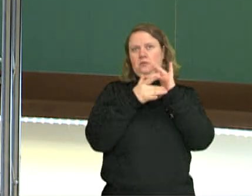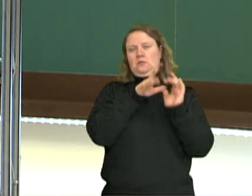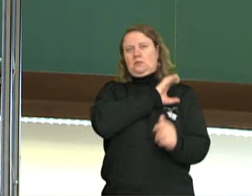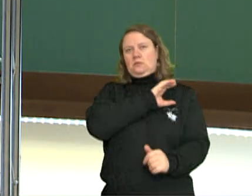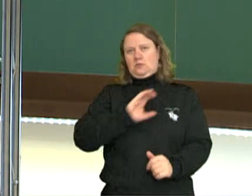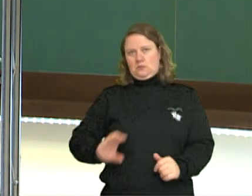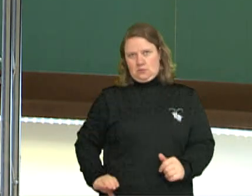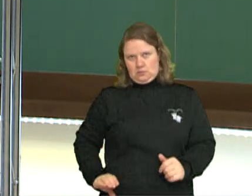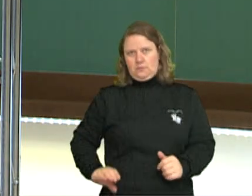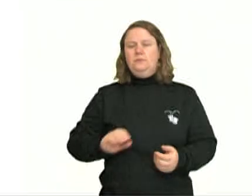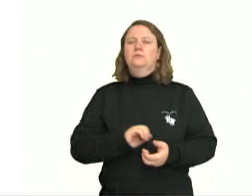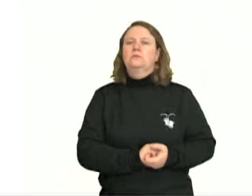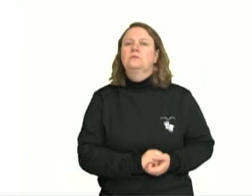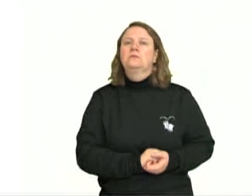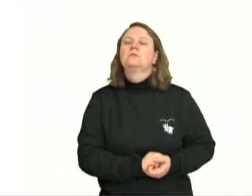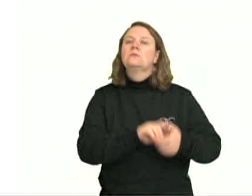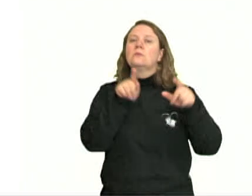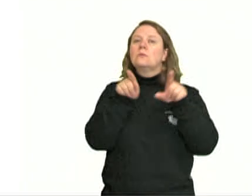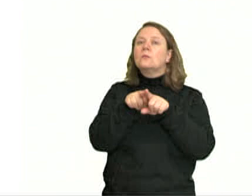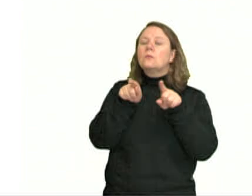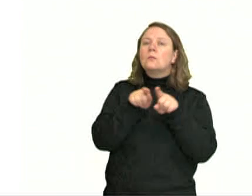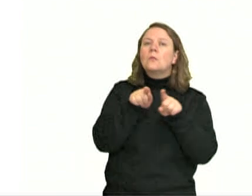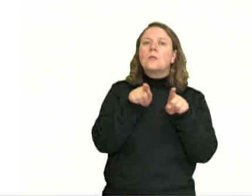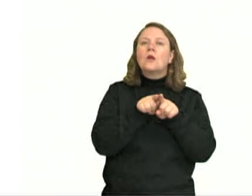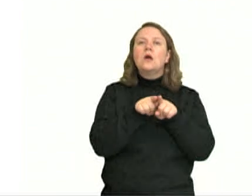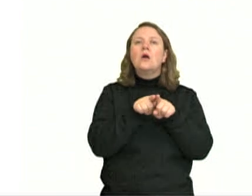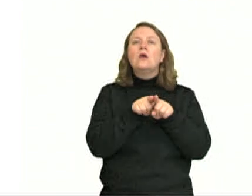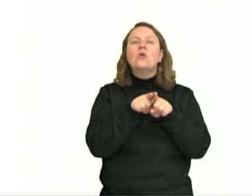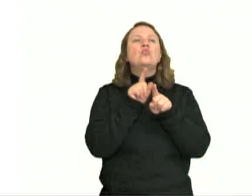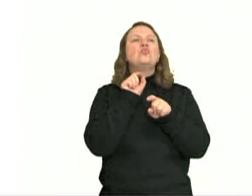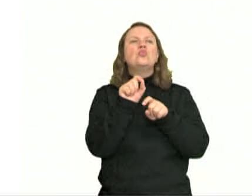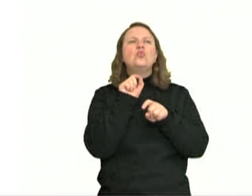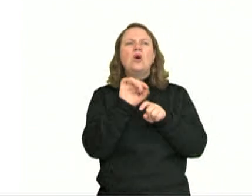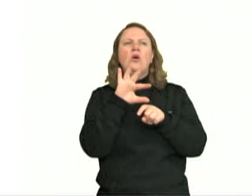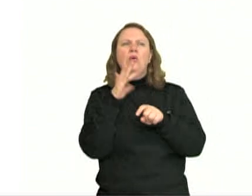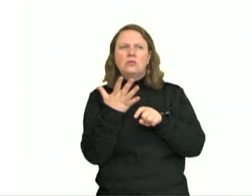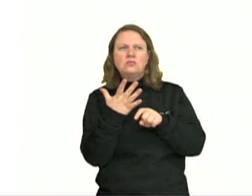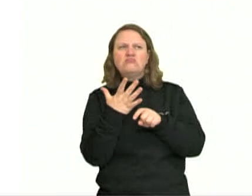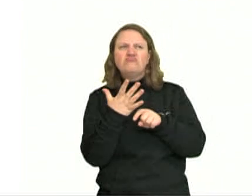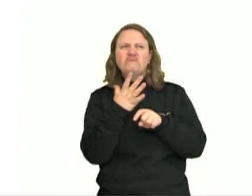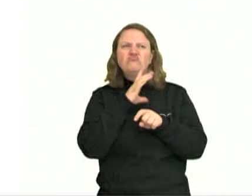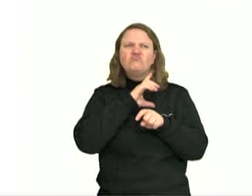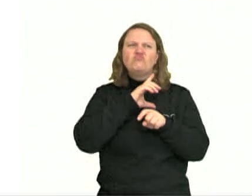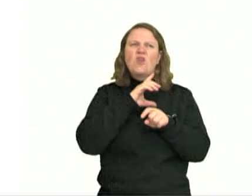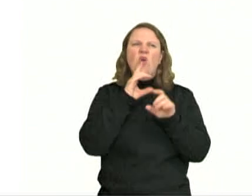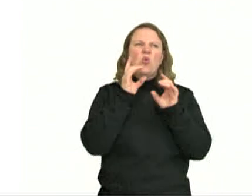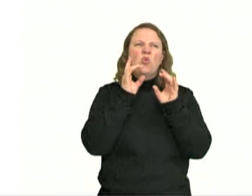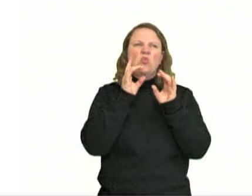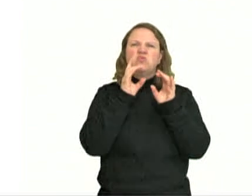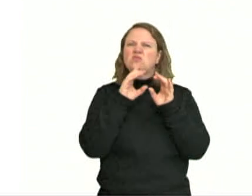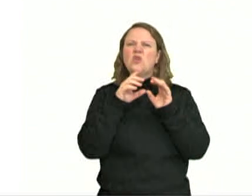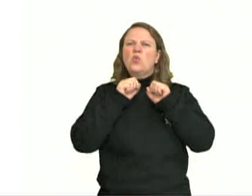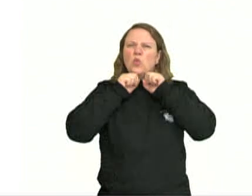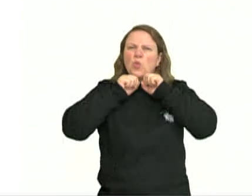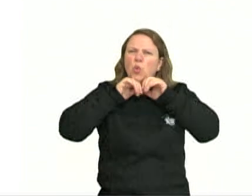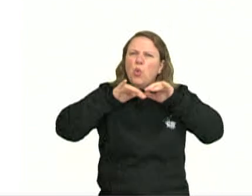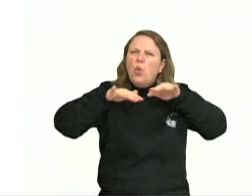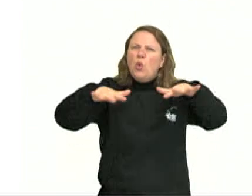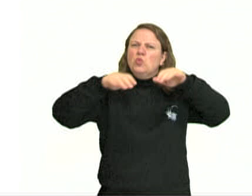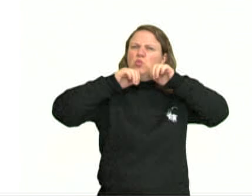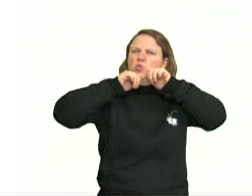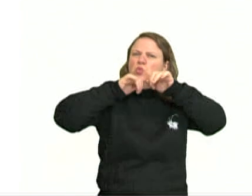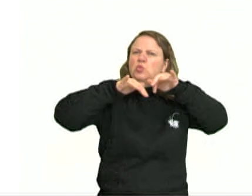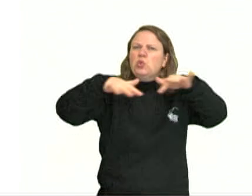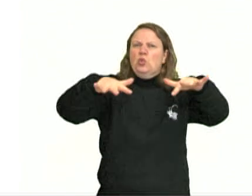da extensão deste império, que foi dividido entre Ocidente e Oriente, a disseminação da luta estava mais do